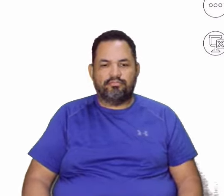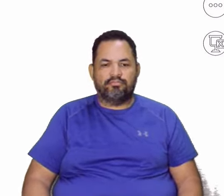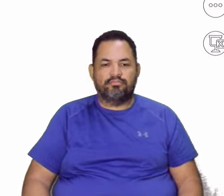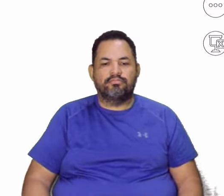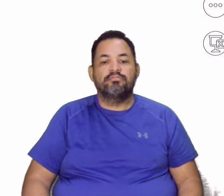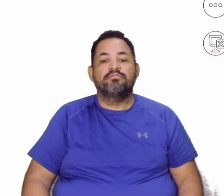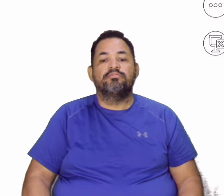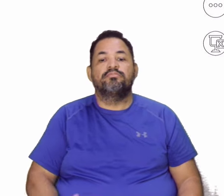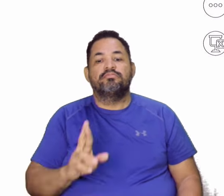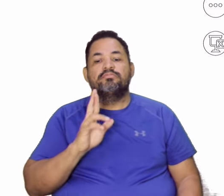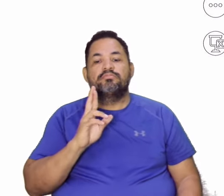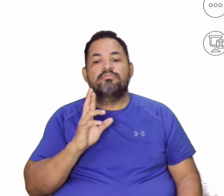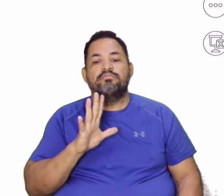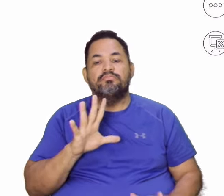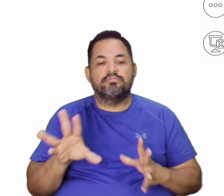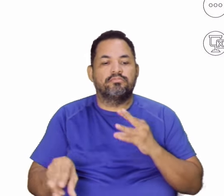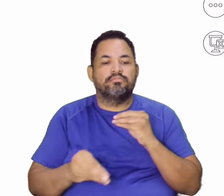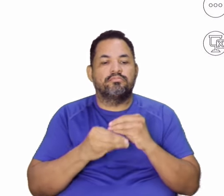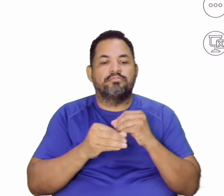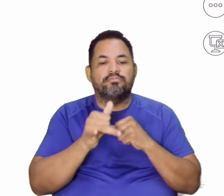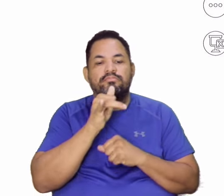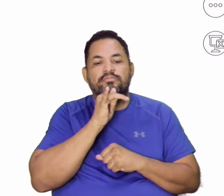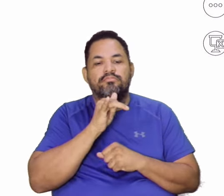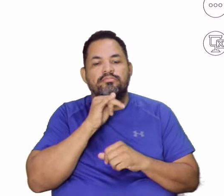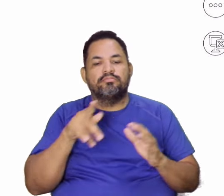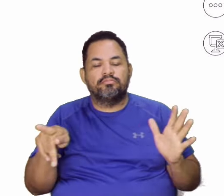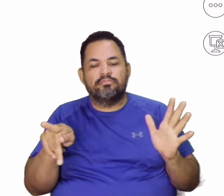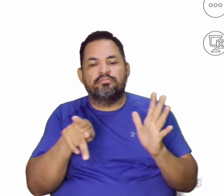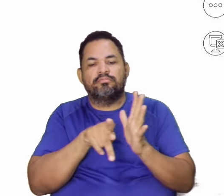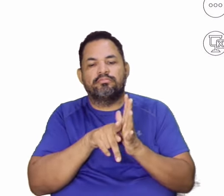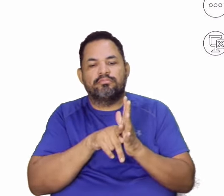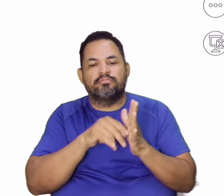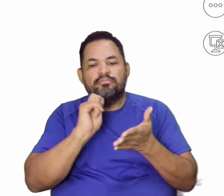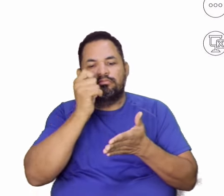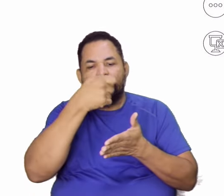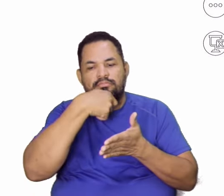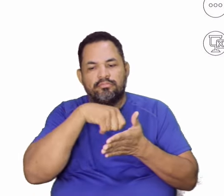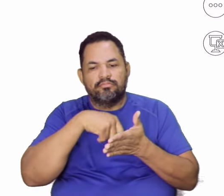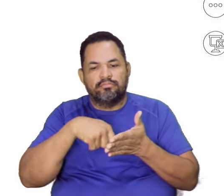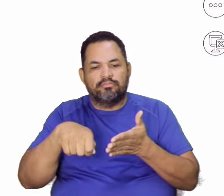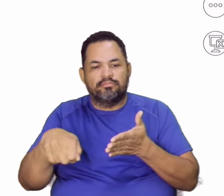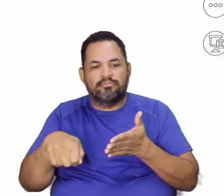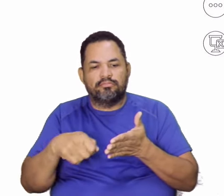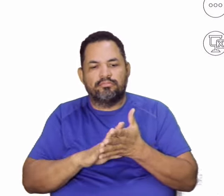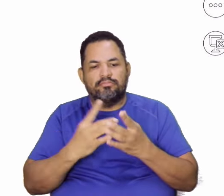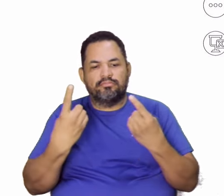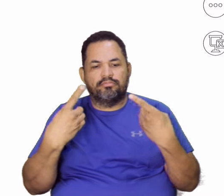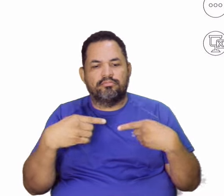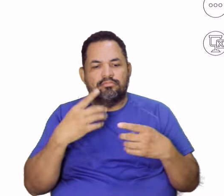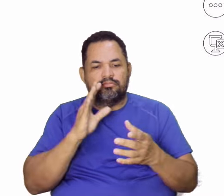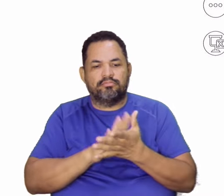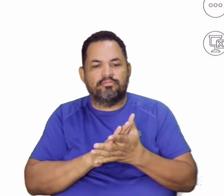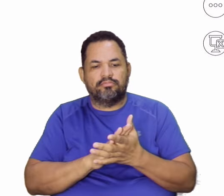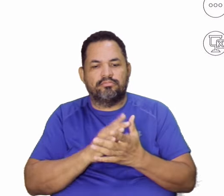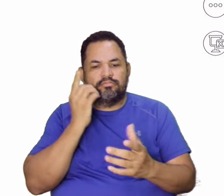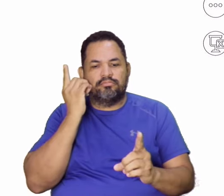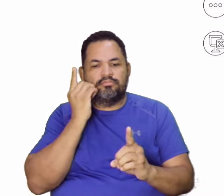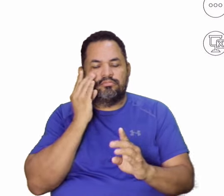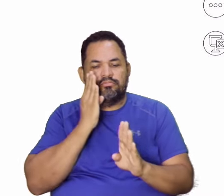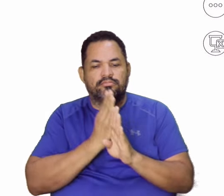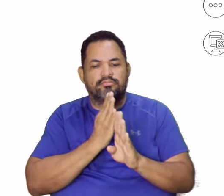em sua resposta inclua exemplos específicos e Discorra sobre os desafios enfrentados